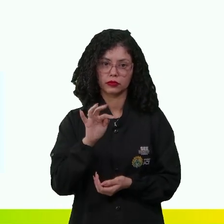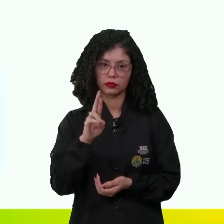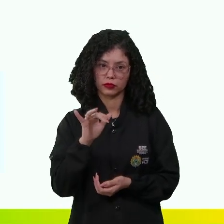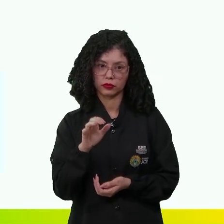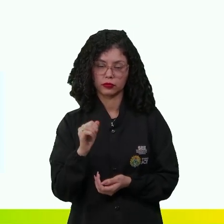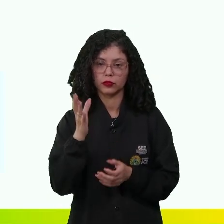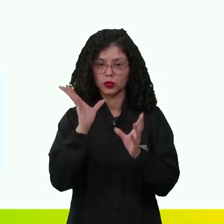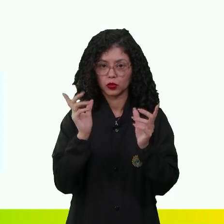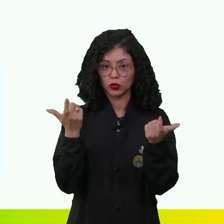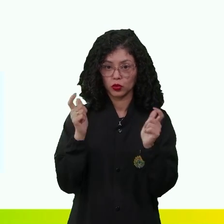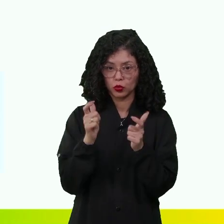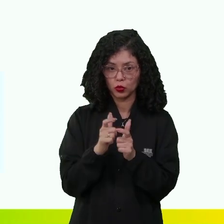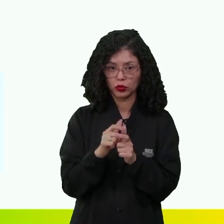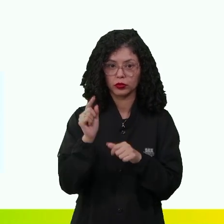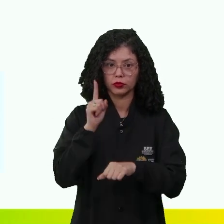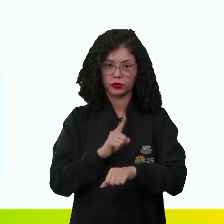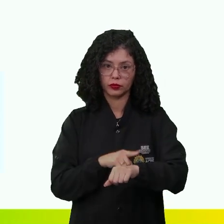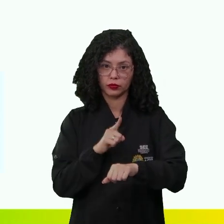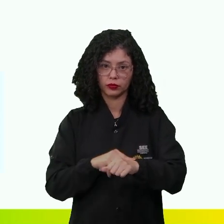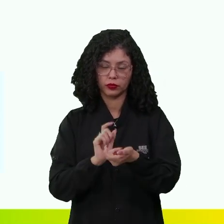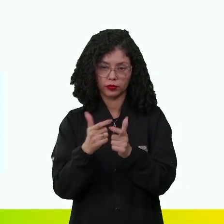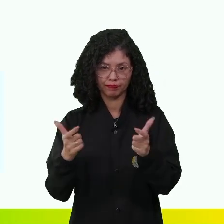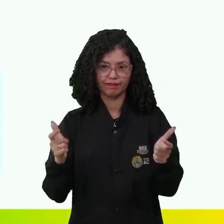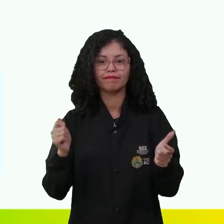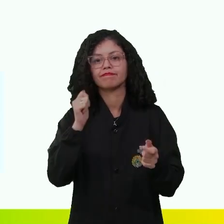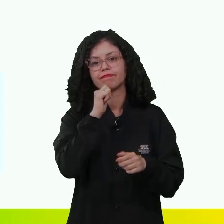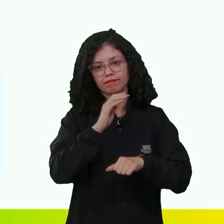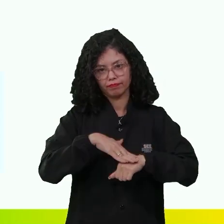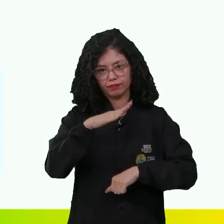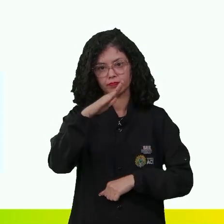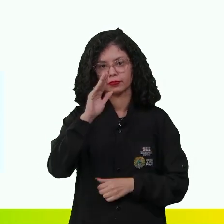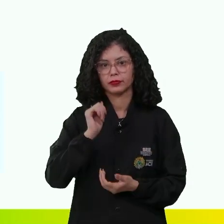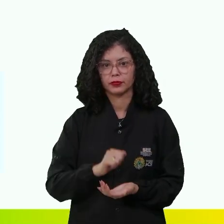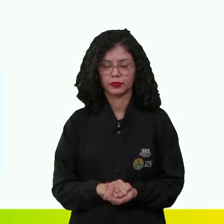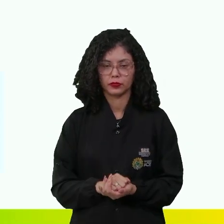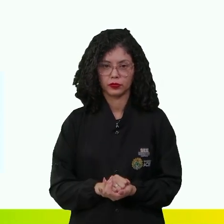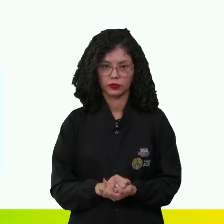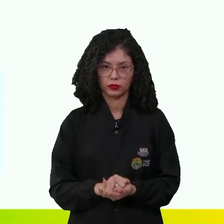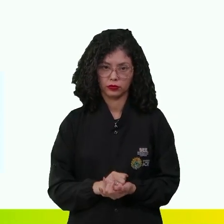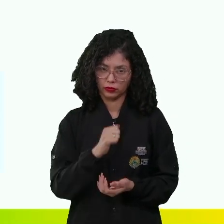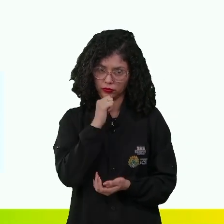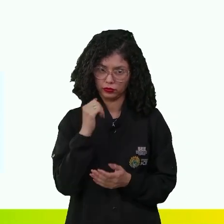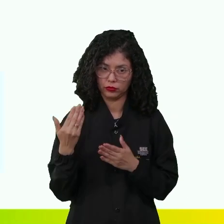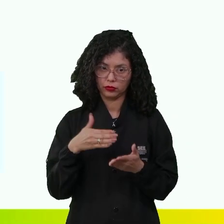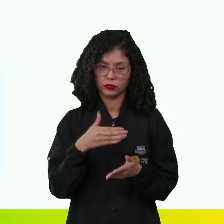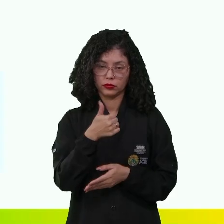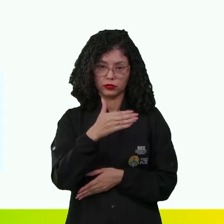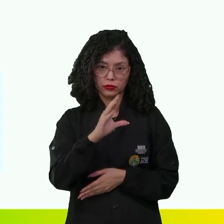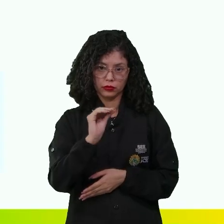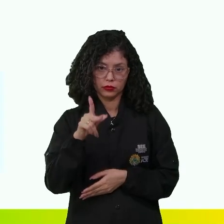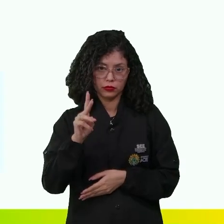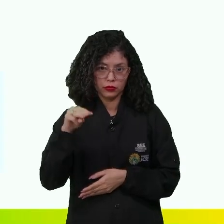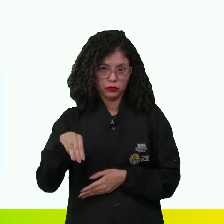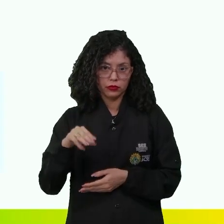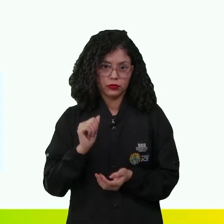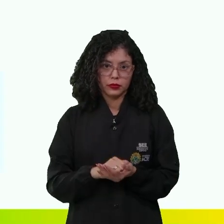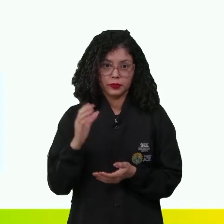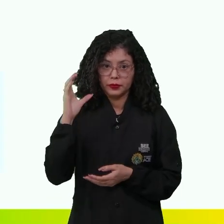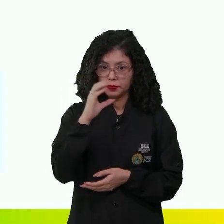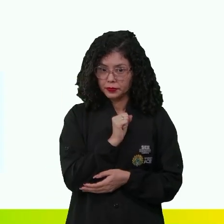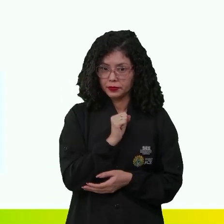diminuindo, o tempo ele aumentou. Quando estava a 100 km por hora, chegou mais